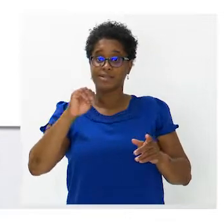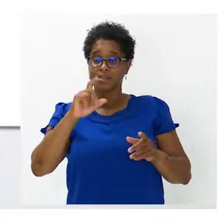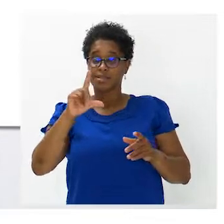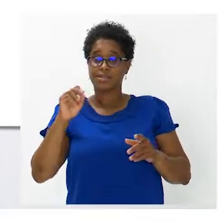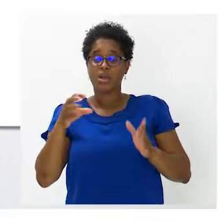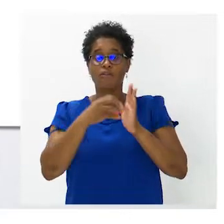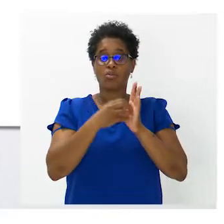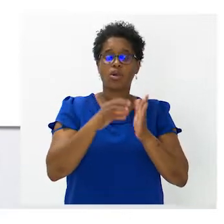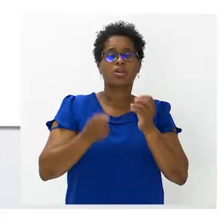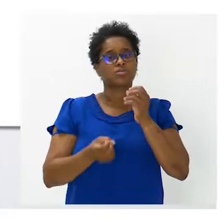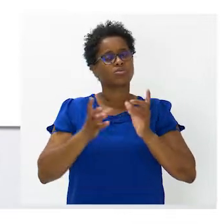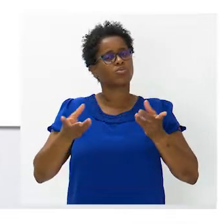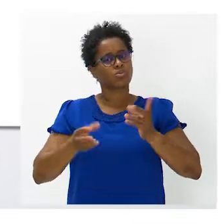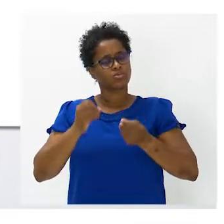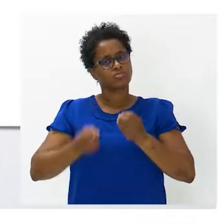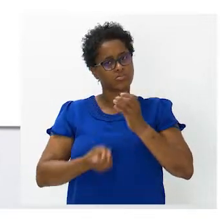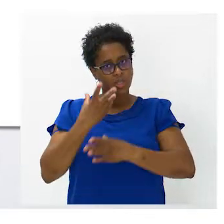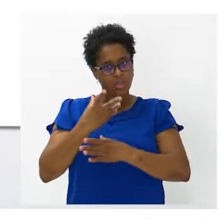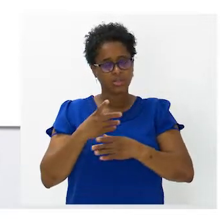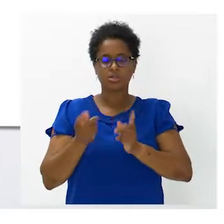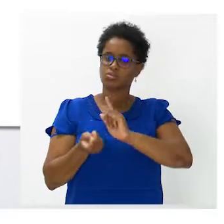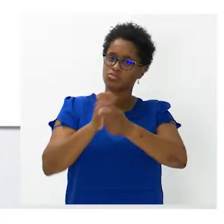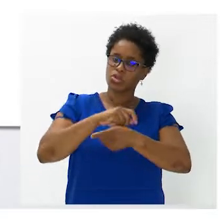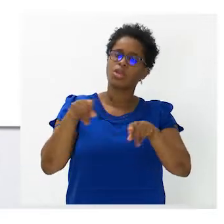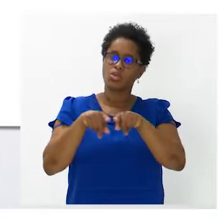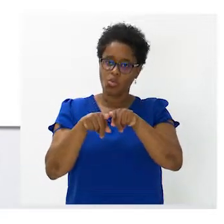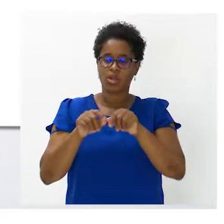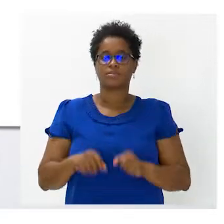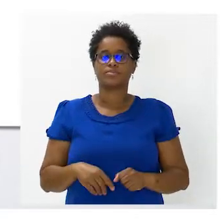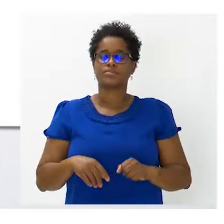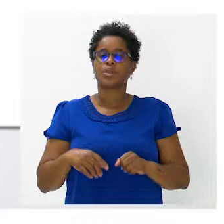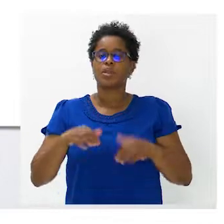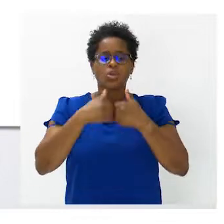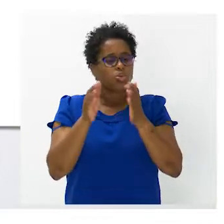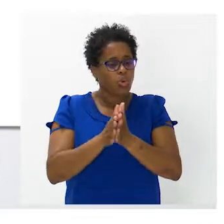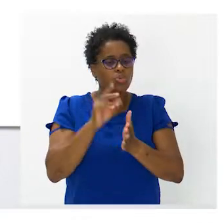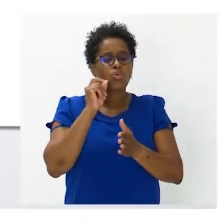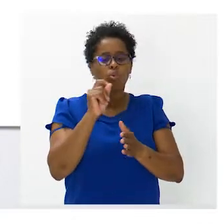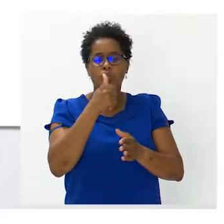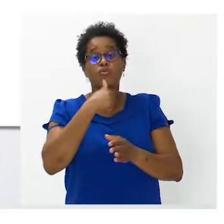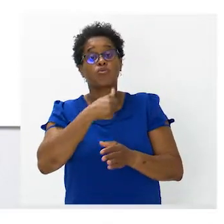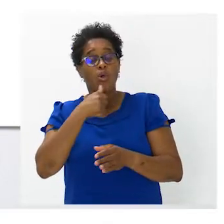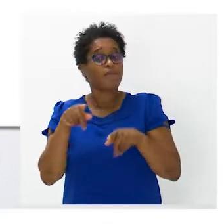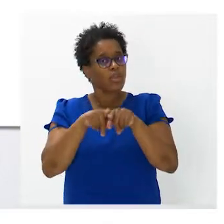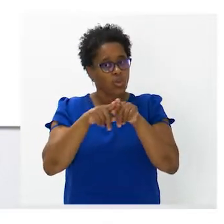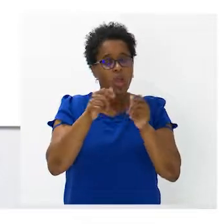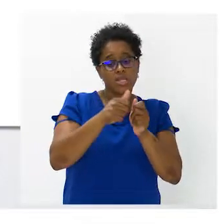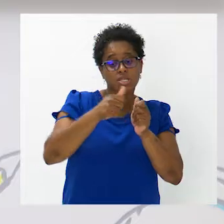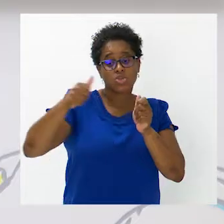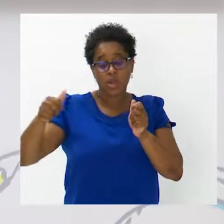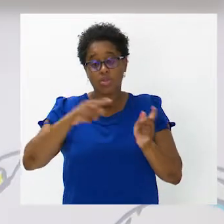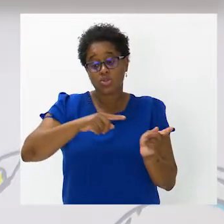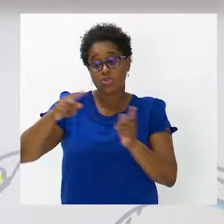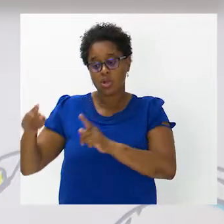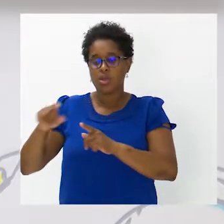seu transformado são geometricamente iguais, ou seja, são congruentes. Todos os pontos sofrem o mesmo deslocamento, como vocês